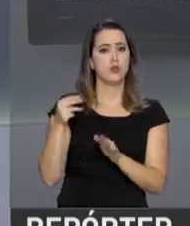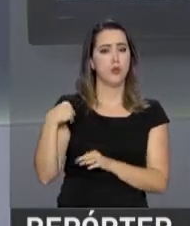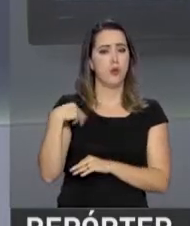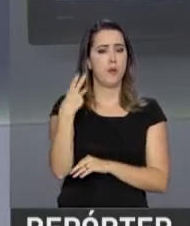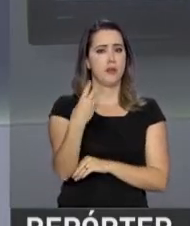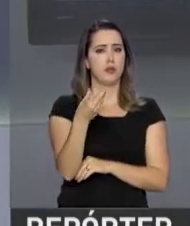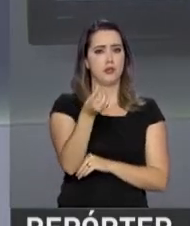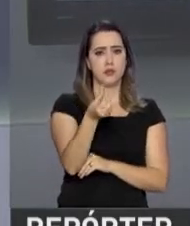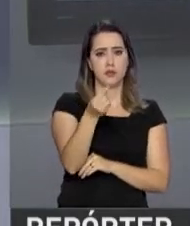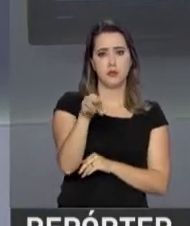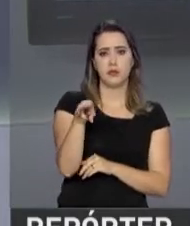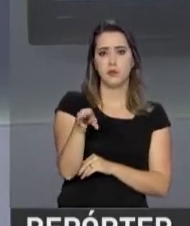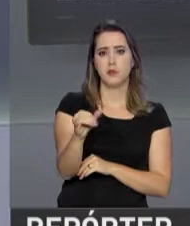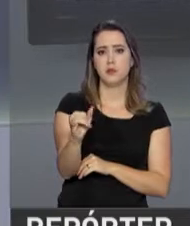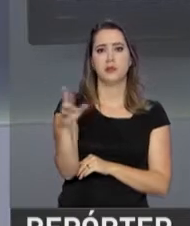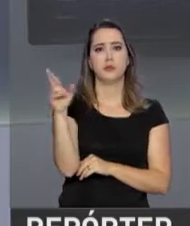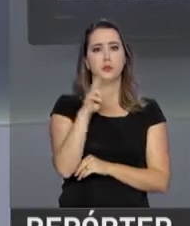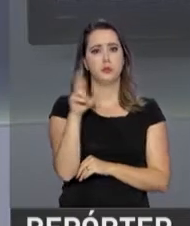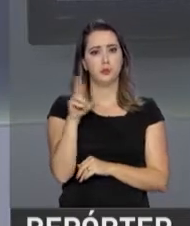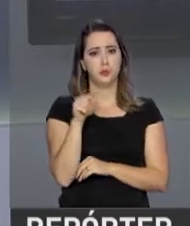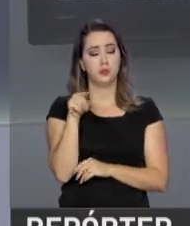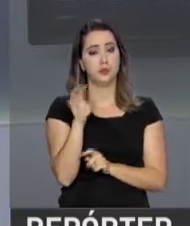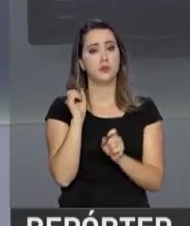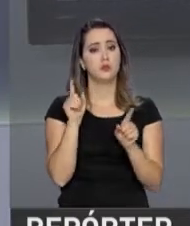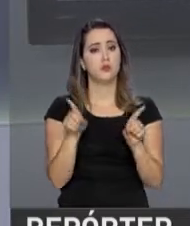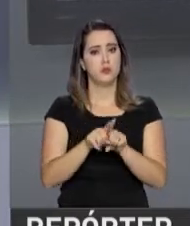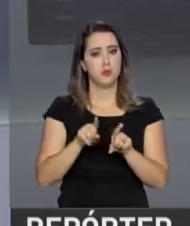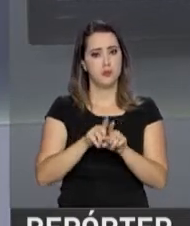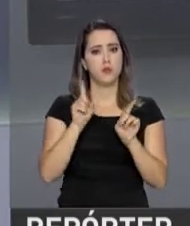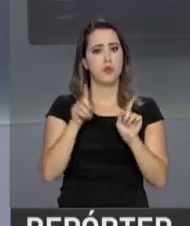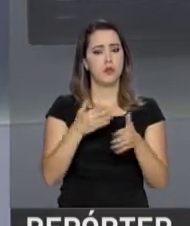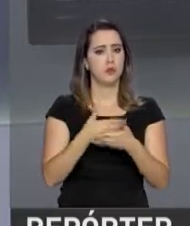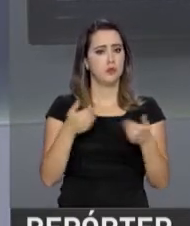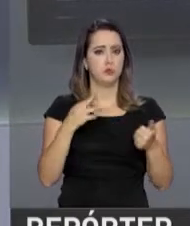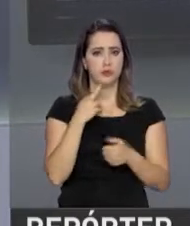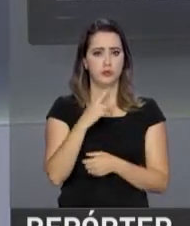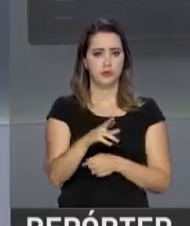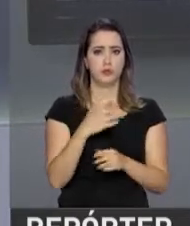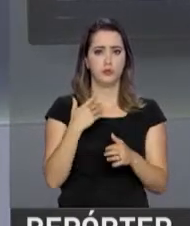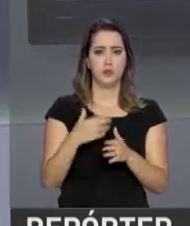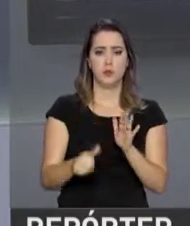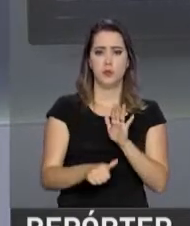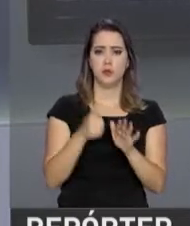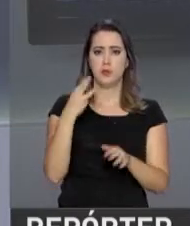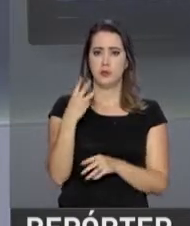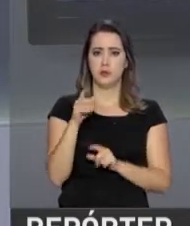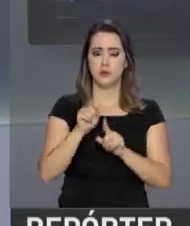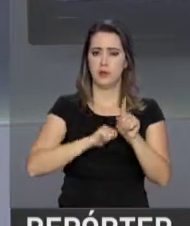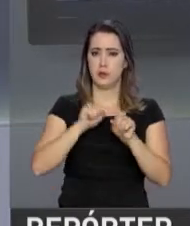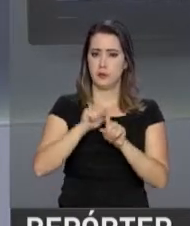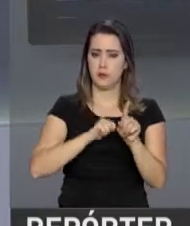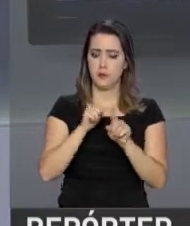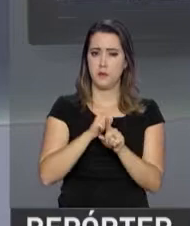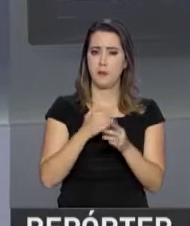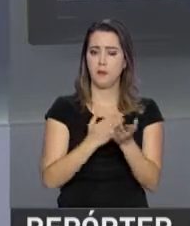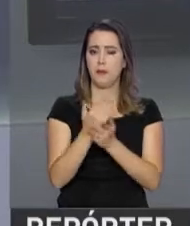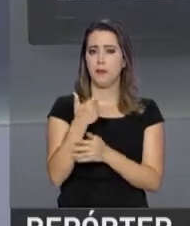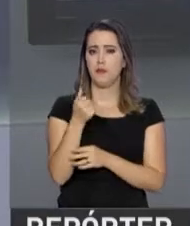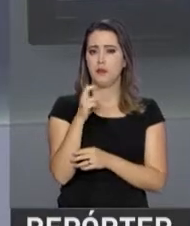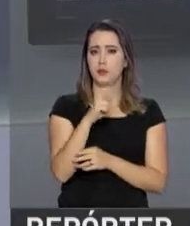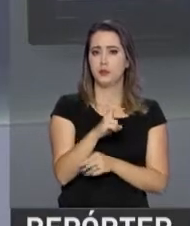de 366 bilhões de reais esse é também o melhor resultado para um primeiro trimestre desde 2011